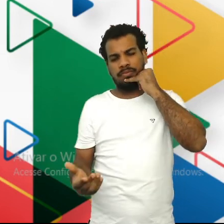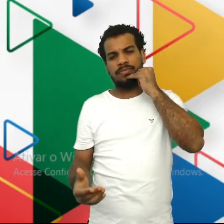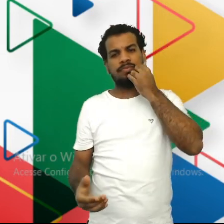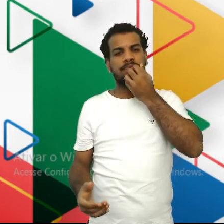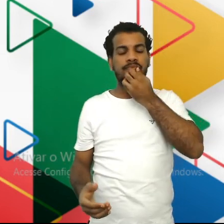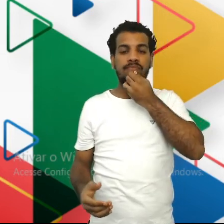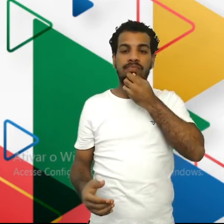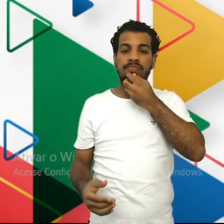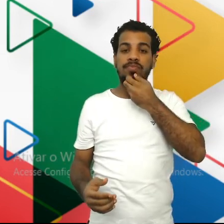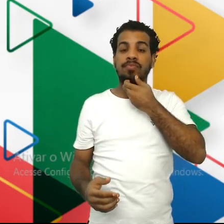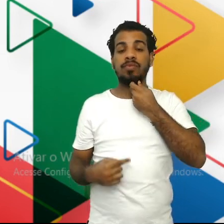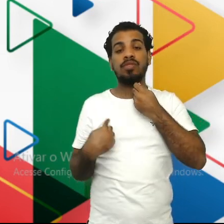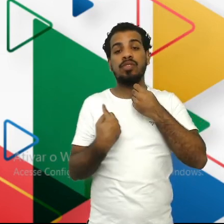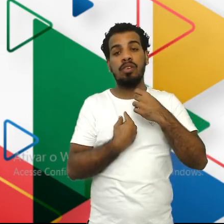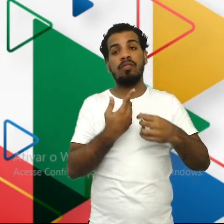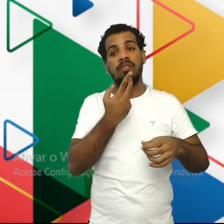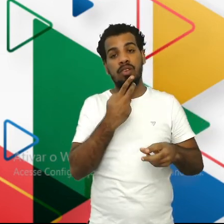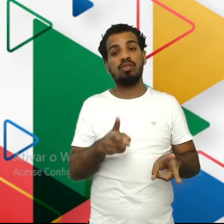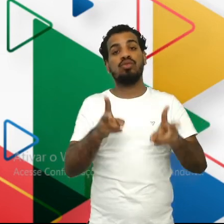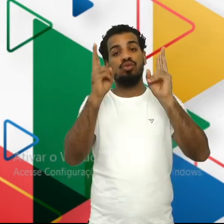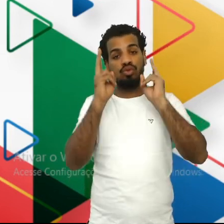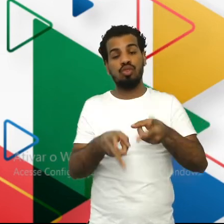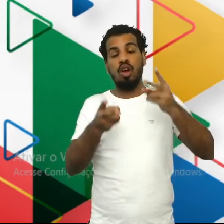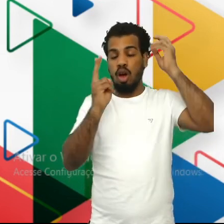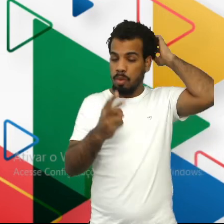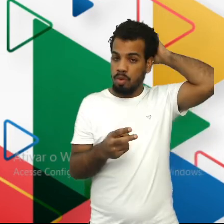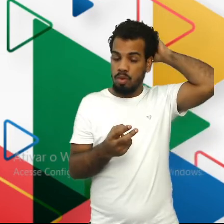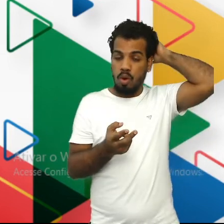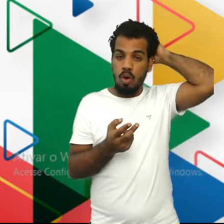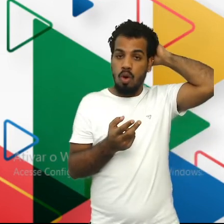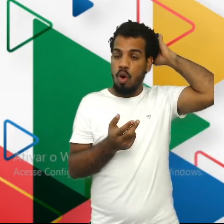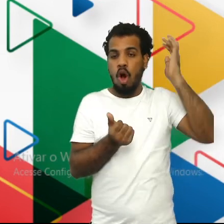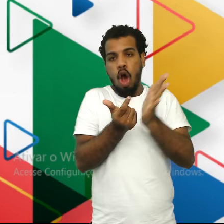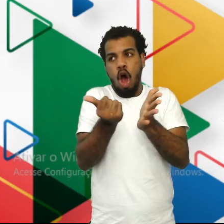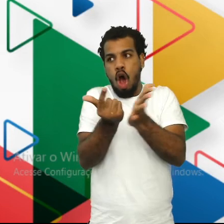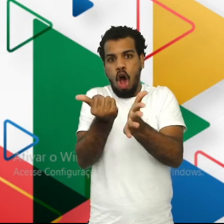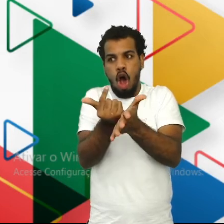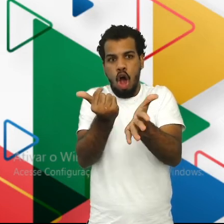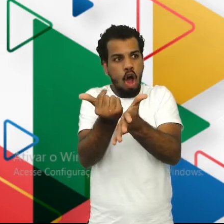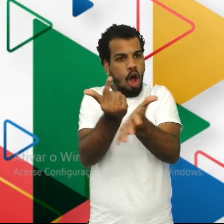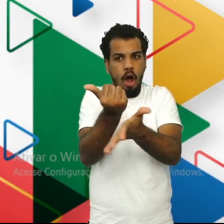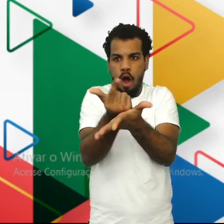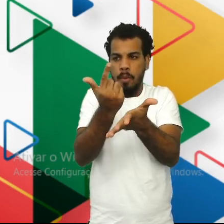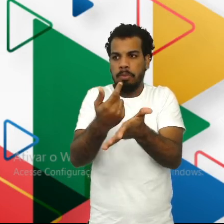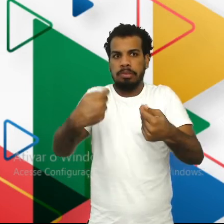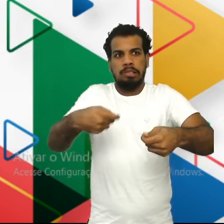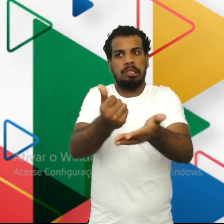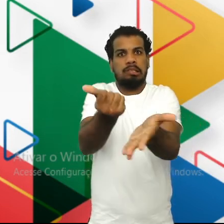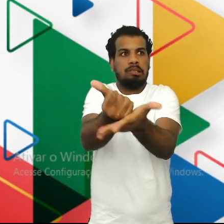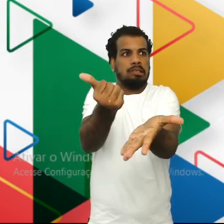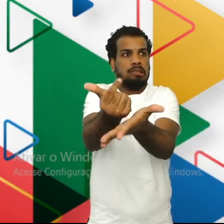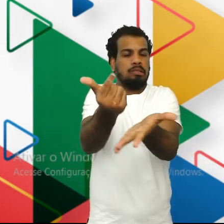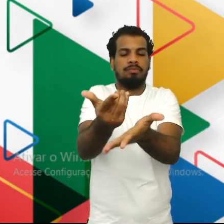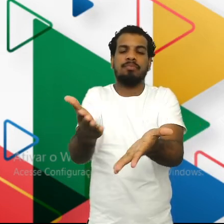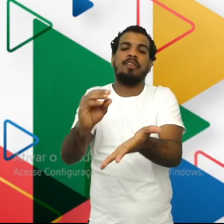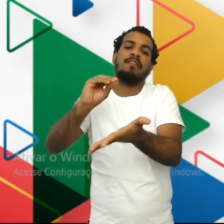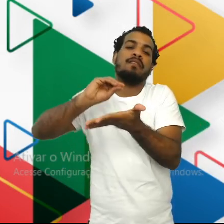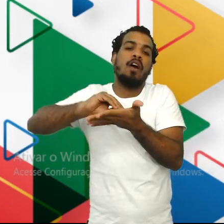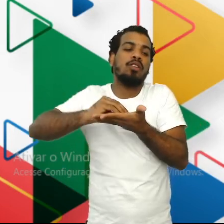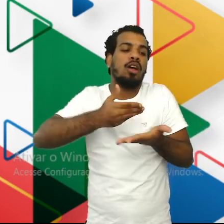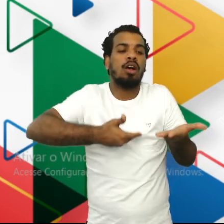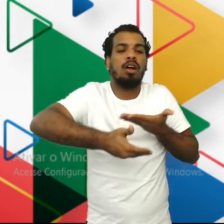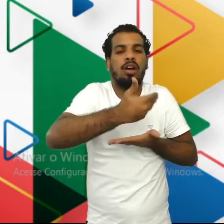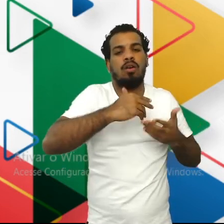gente continua falando sobre consumo. A gente continua falando sobre consumo e a gente não tem falado sobre relações sociais, sobre a